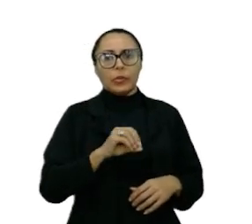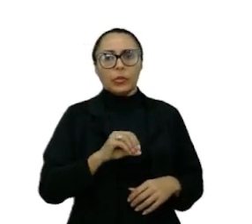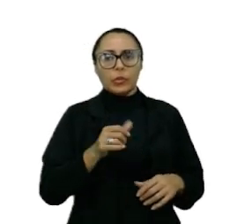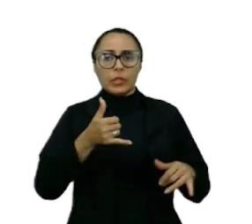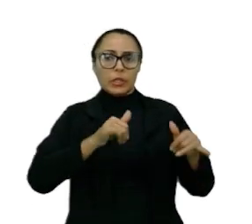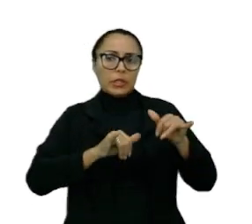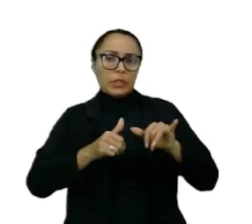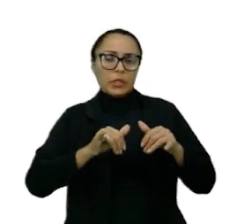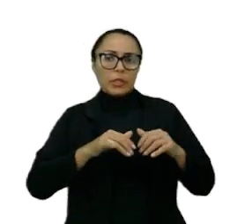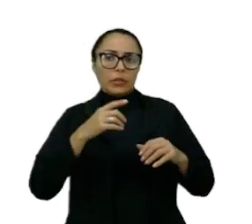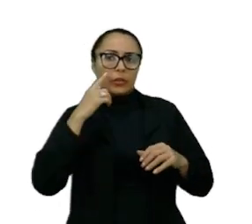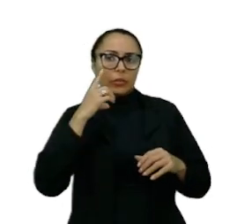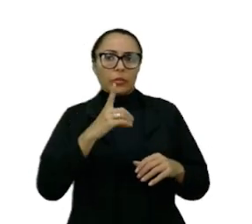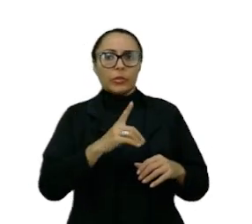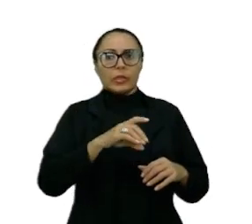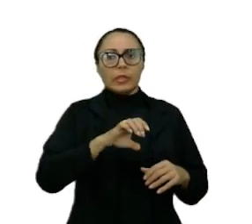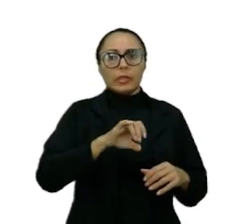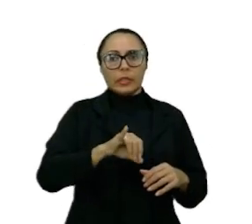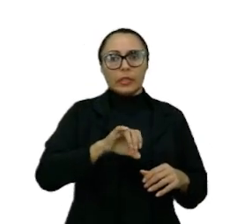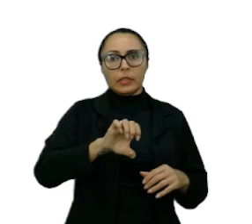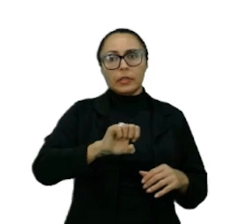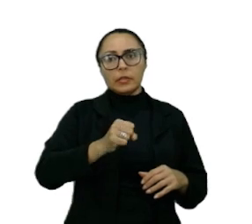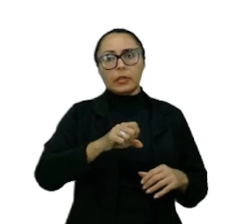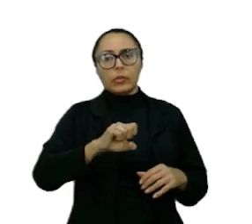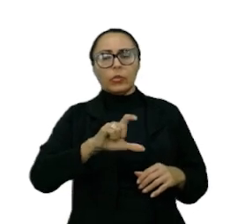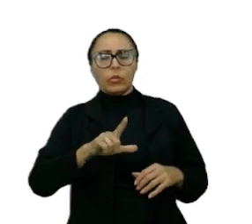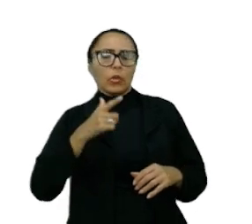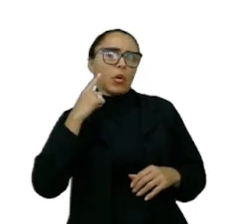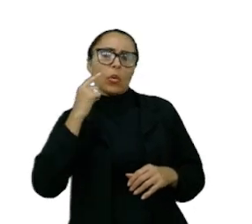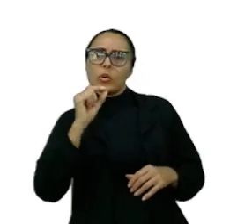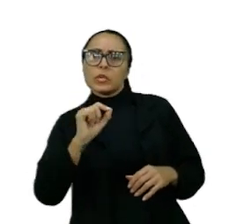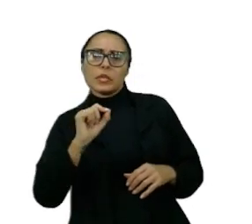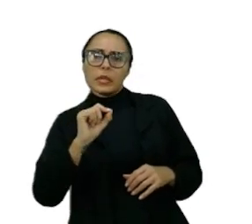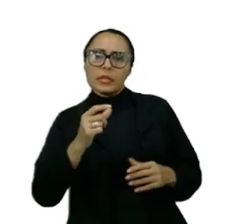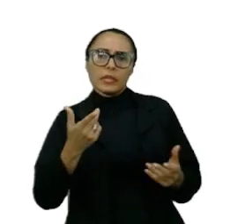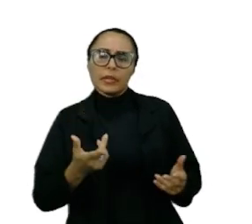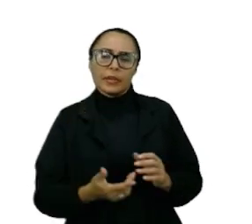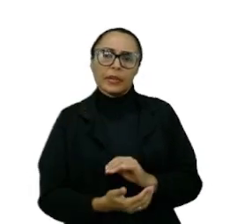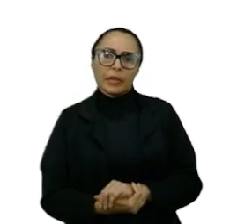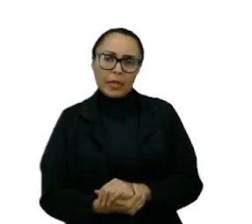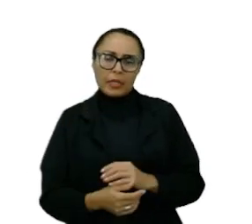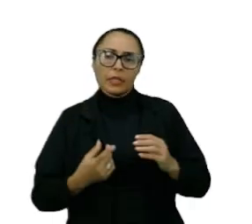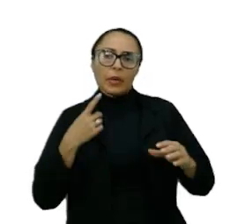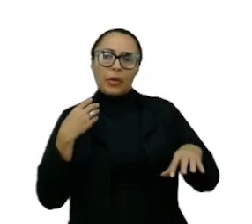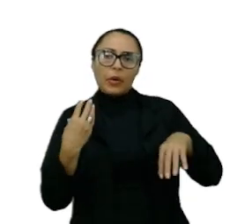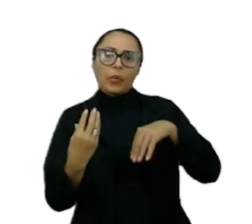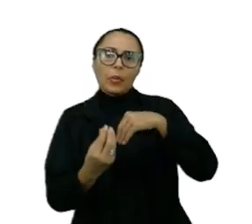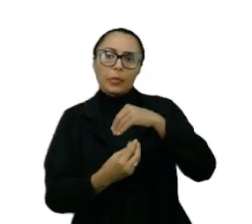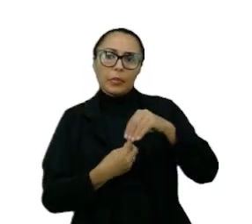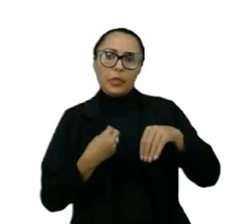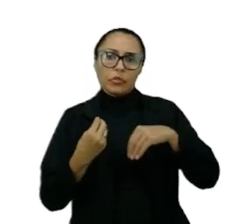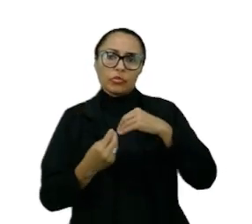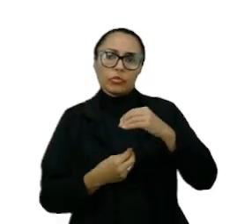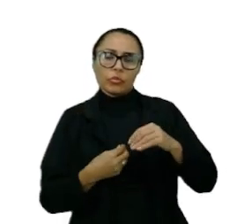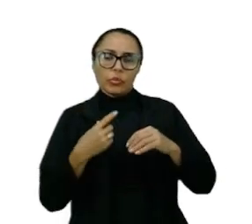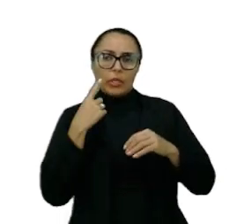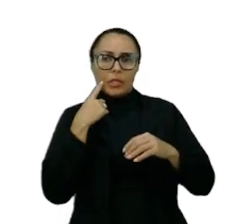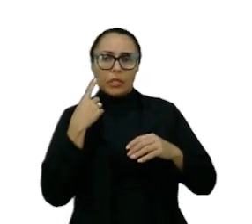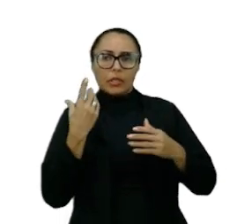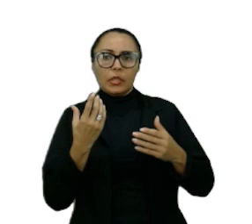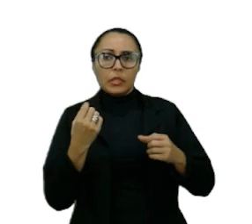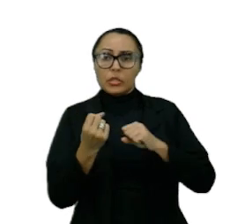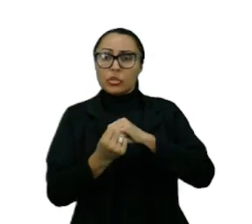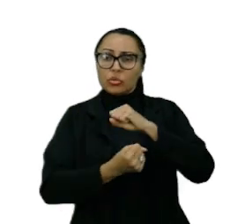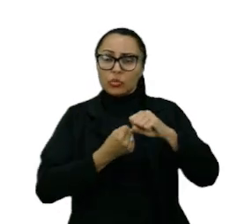o biodiesel, né? O biodiesel nada mais é do que mistura de éteres alquílicos, né,